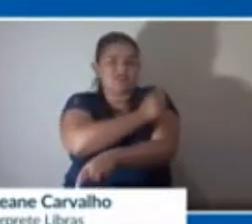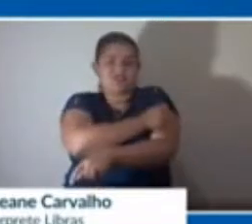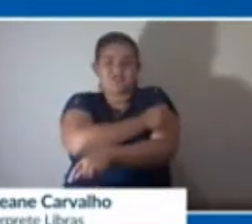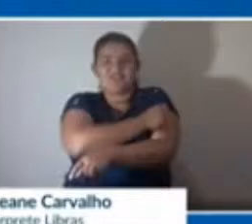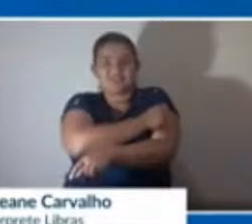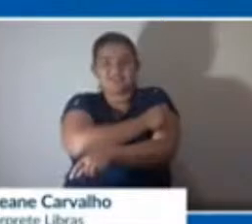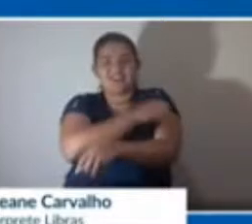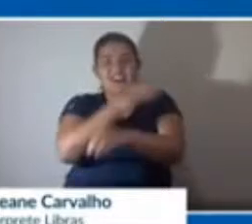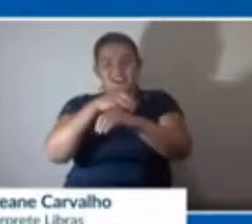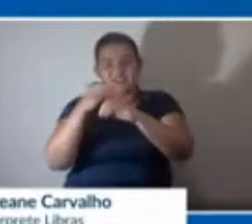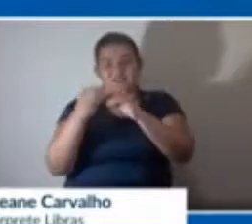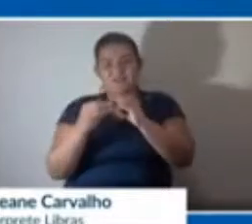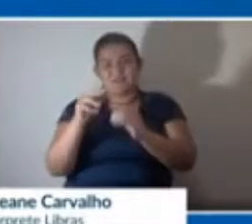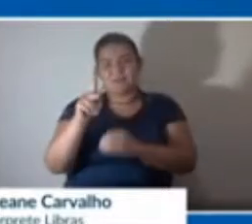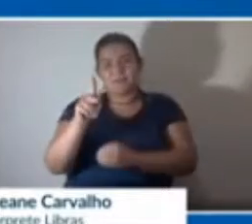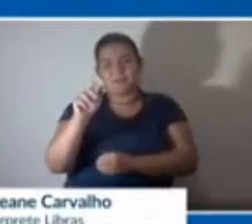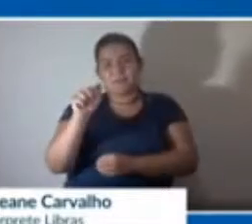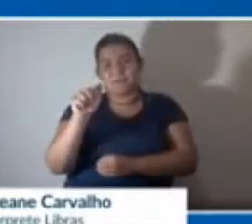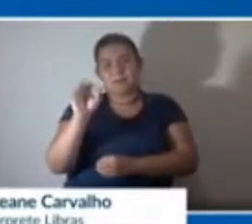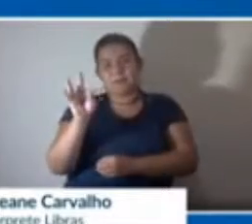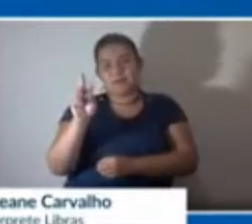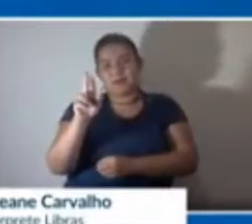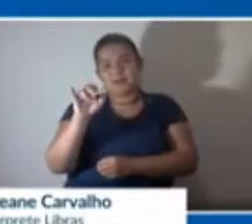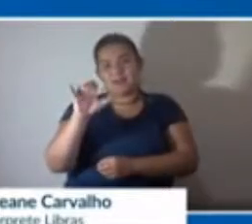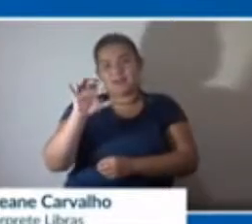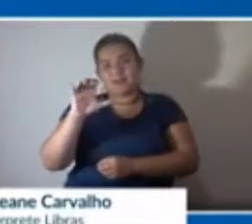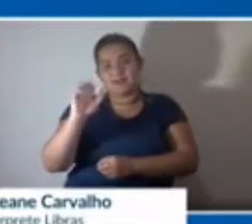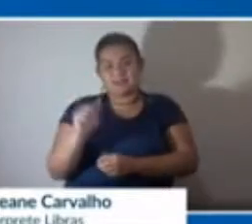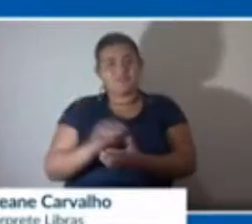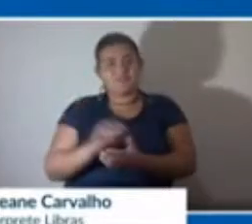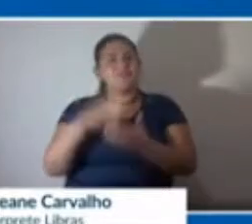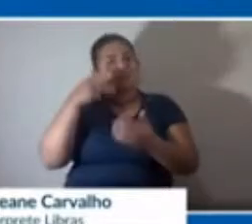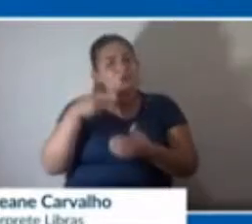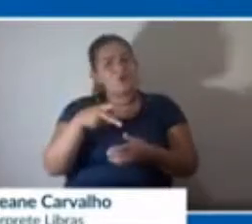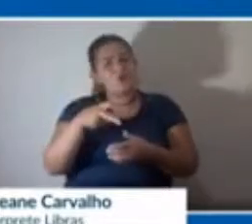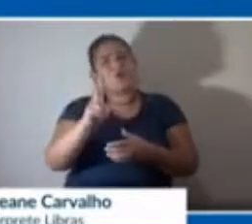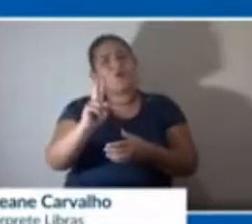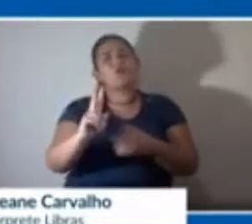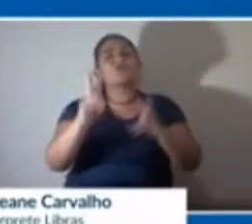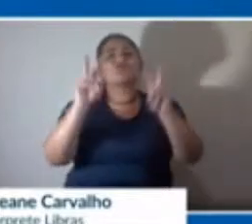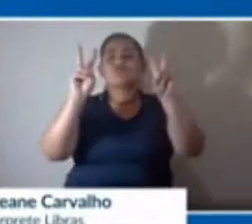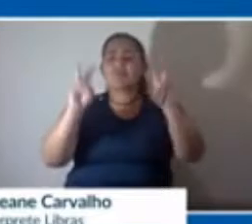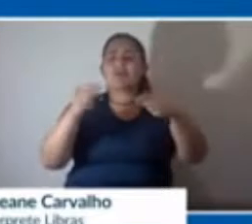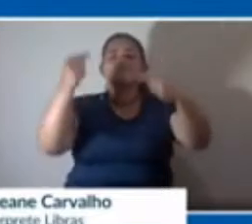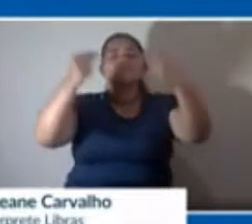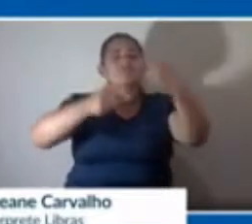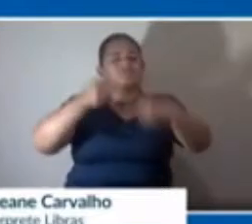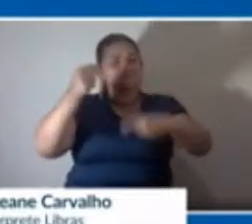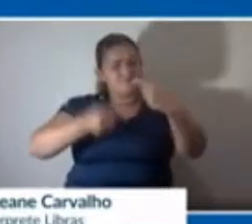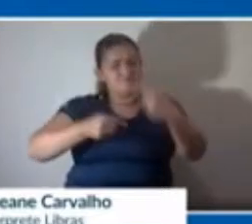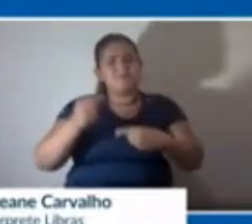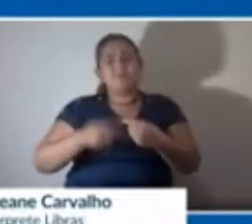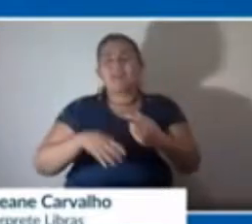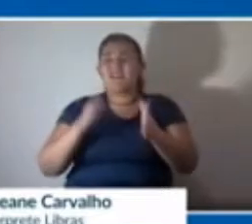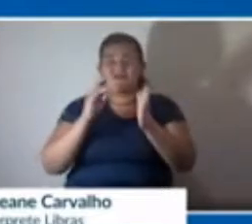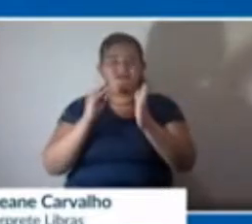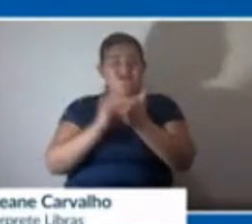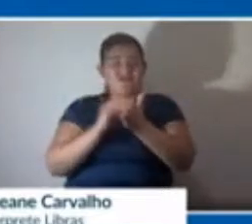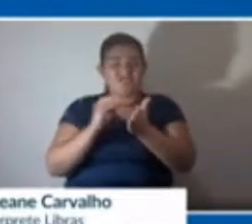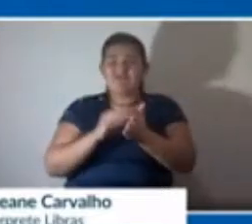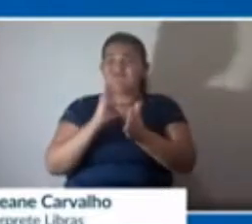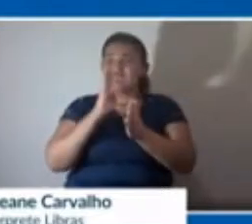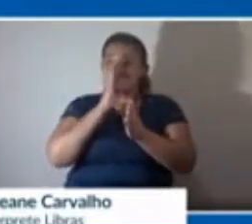a Patrícia Guedes. Bom, vou continuar falando sobre essas questões da invisibilidade, da disparidade,